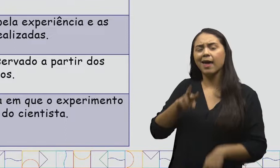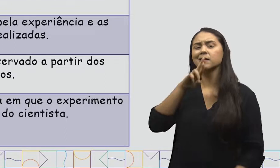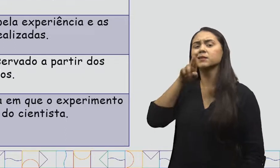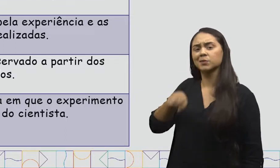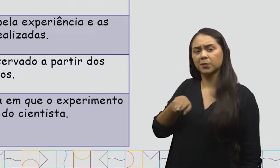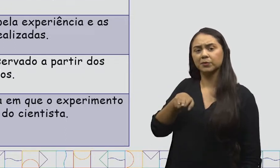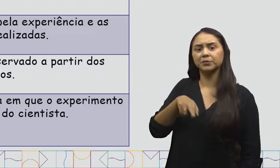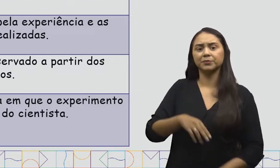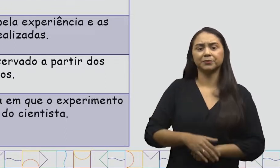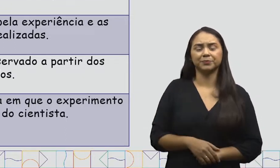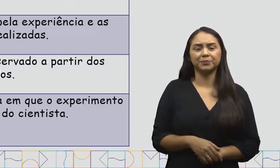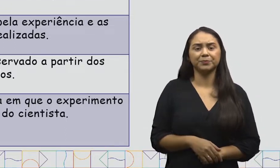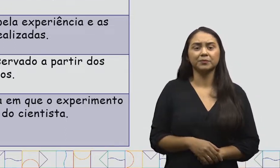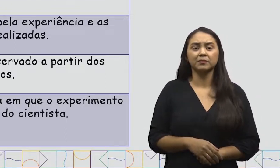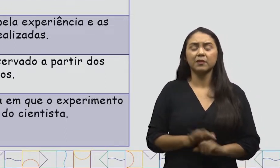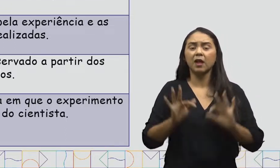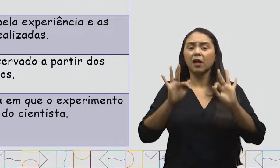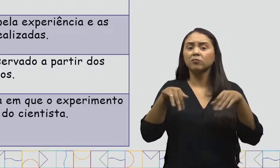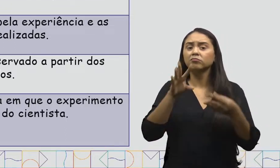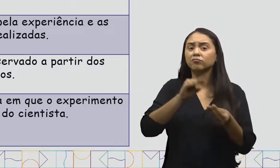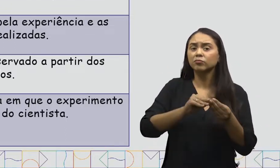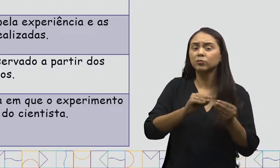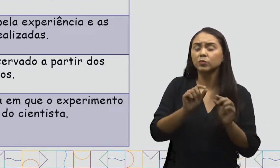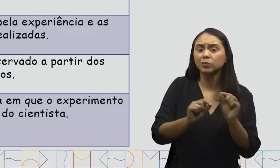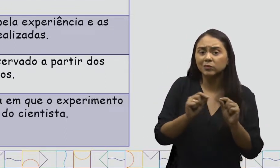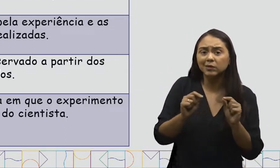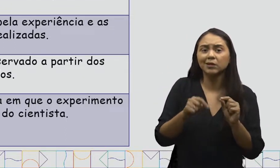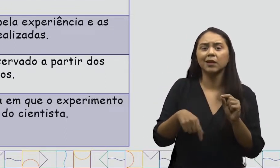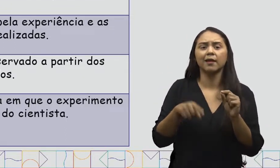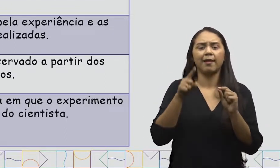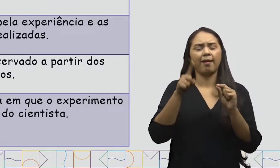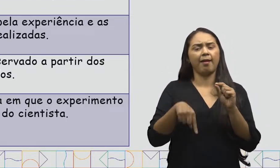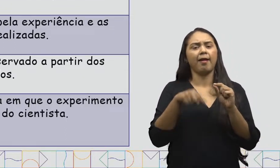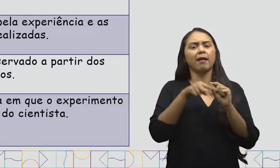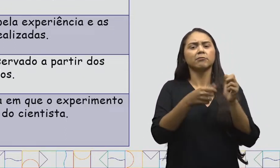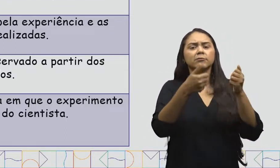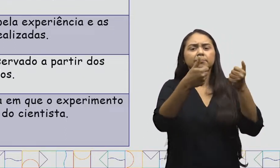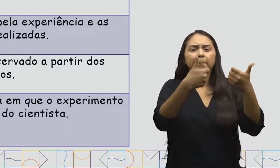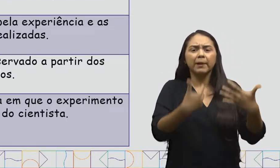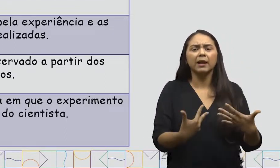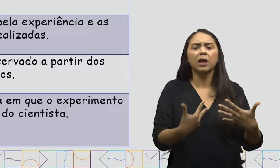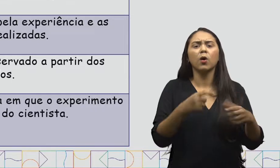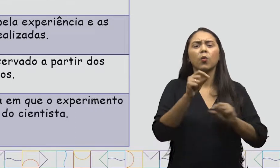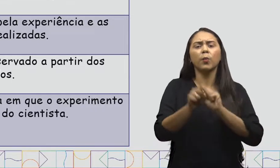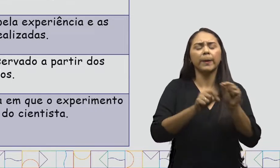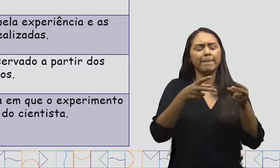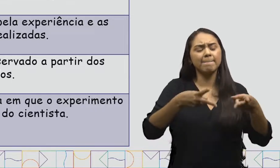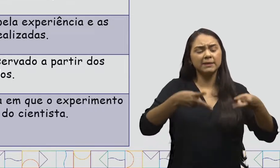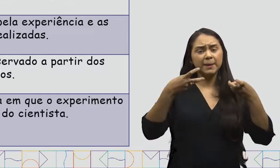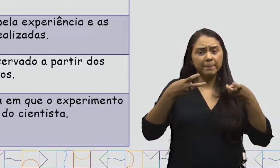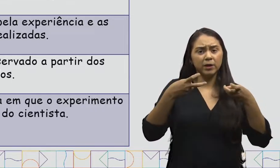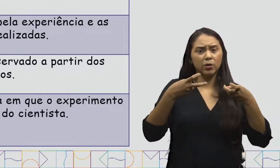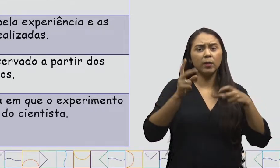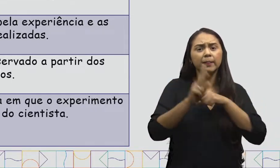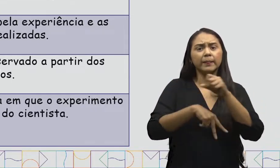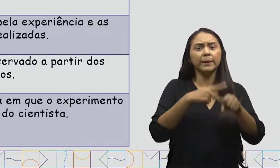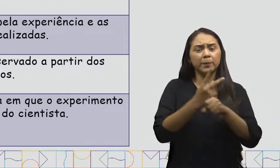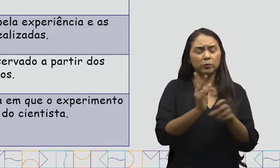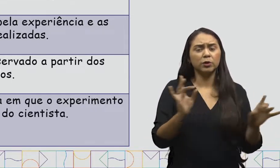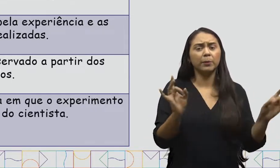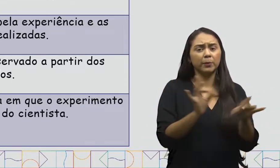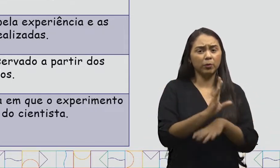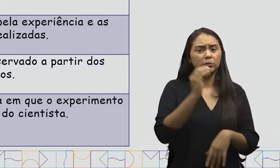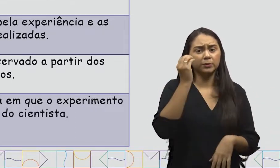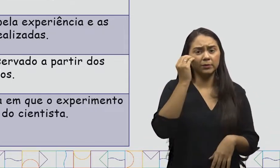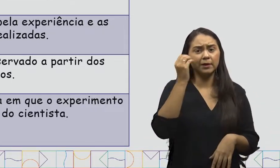resultado. Conclusão: explicação do que foi observado a partir dos resultados. A conclusão deve